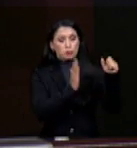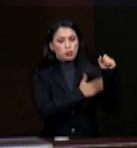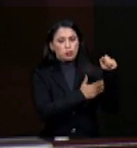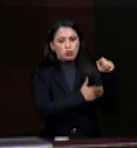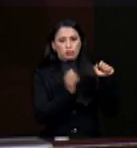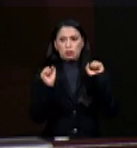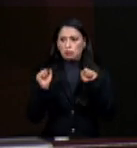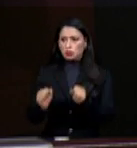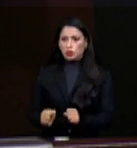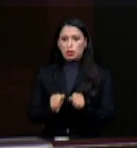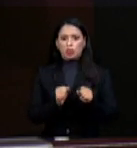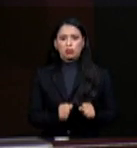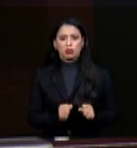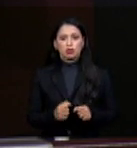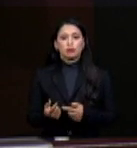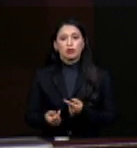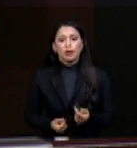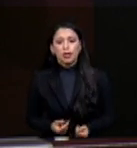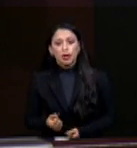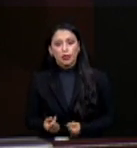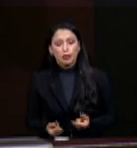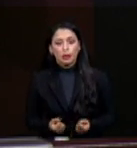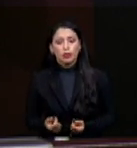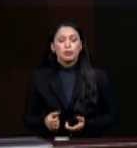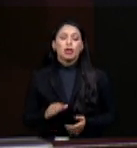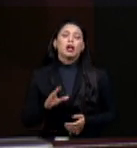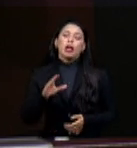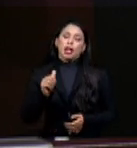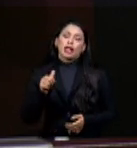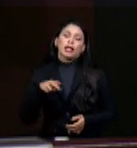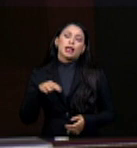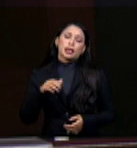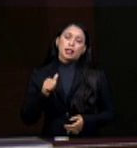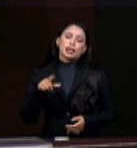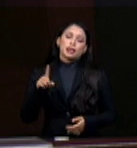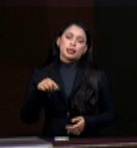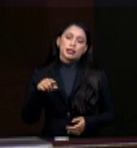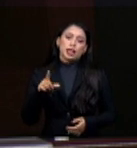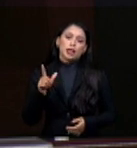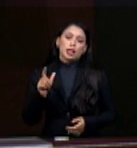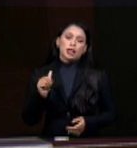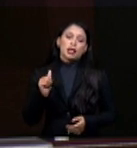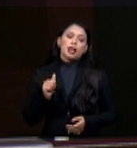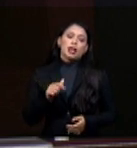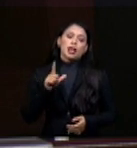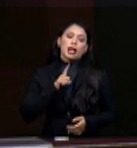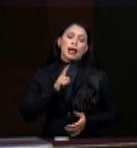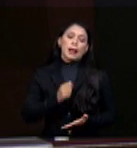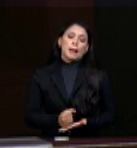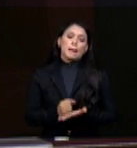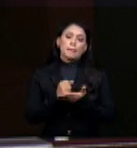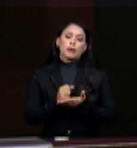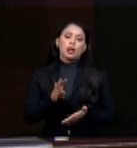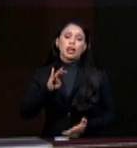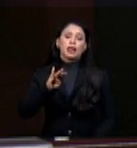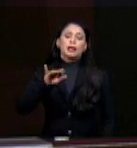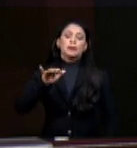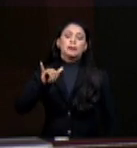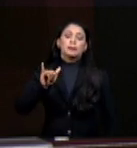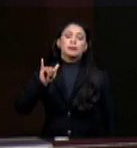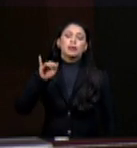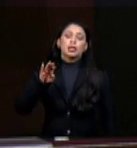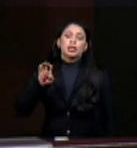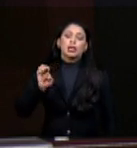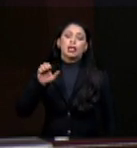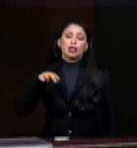político e econômico. O Canadá também apoia fortemente a resolução bienal sobre intensificação